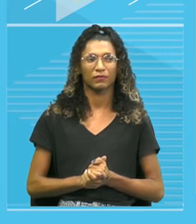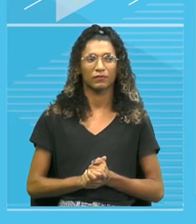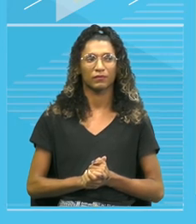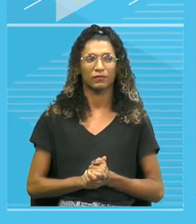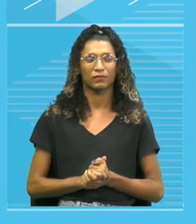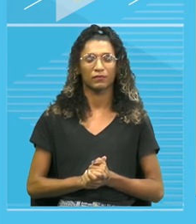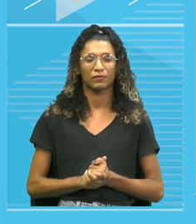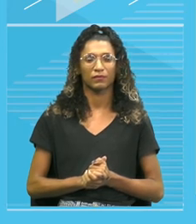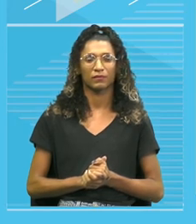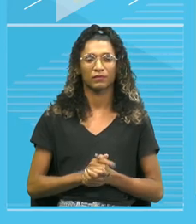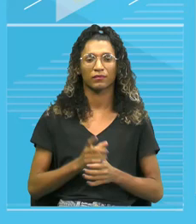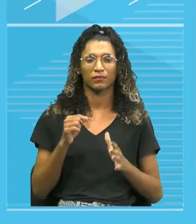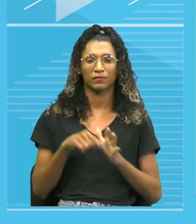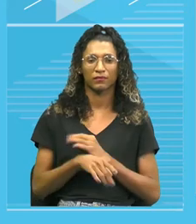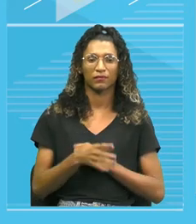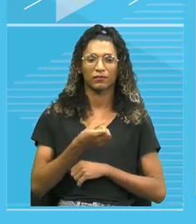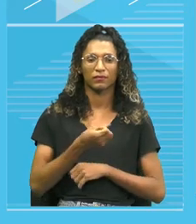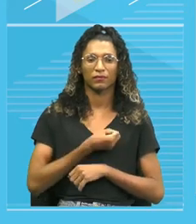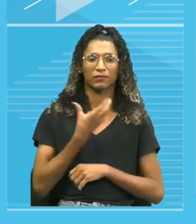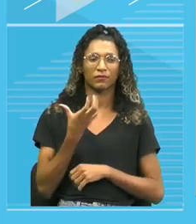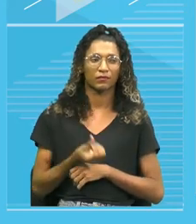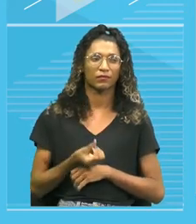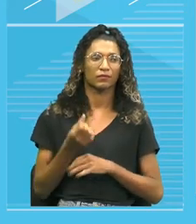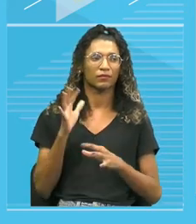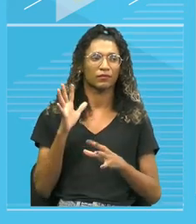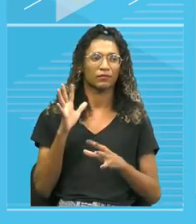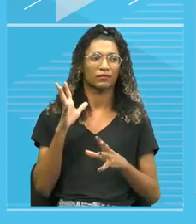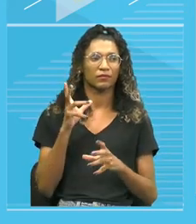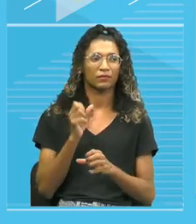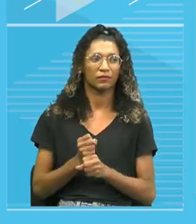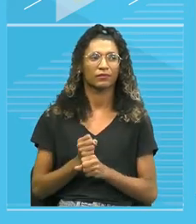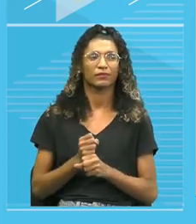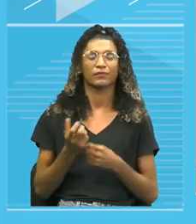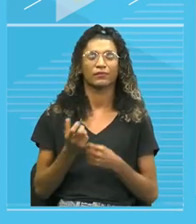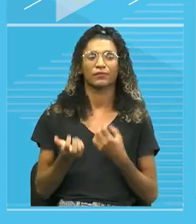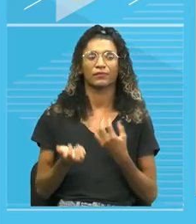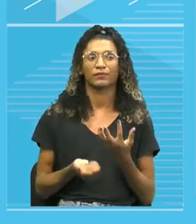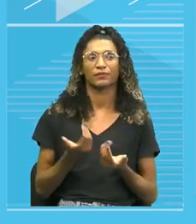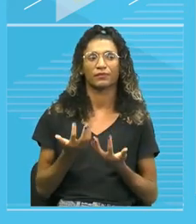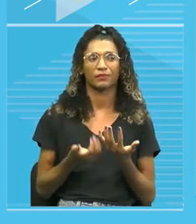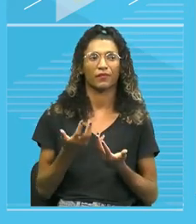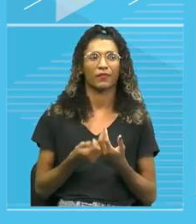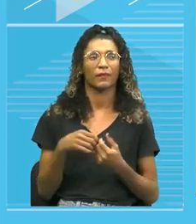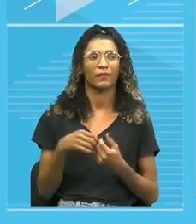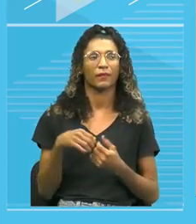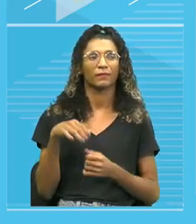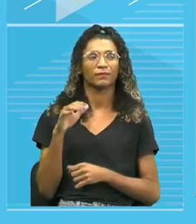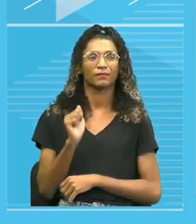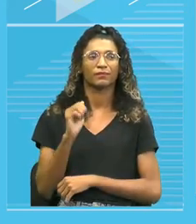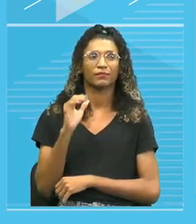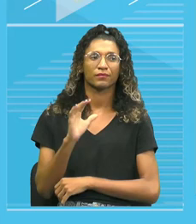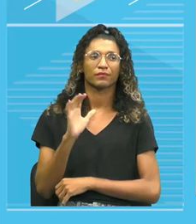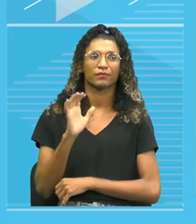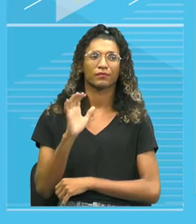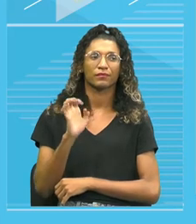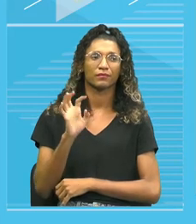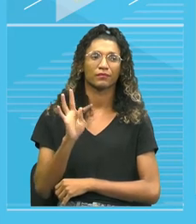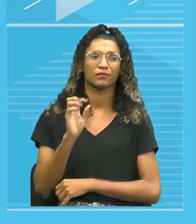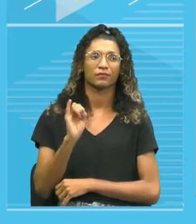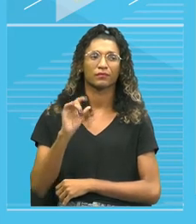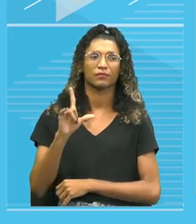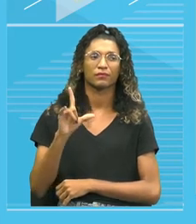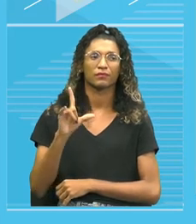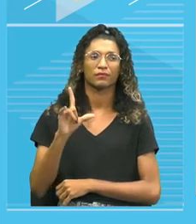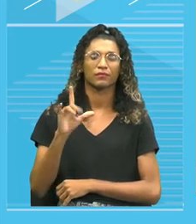ó o calor de combustão do A7 Leno com acetileno é o C2